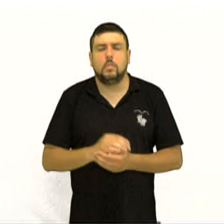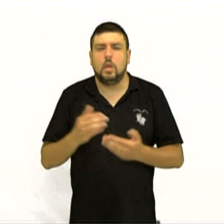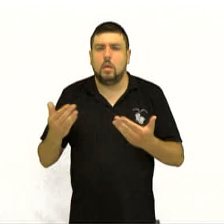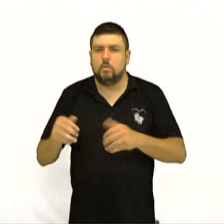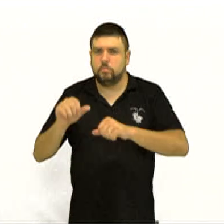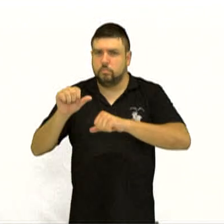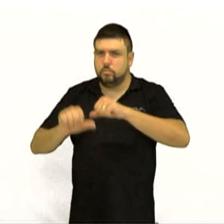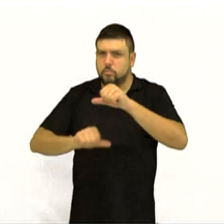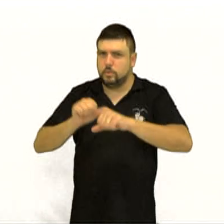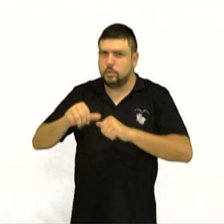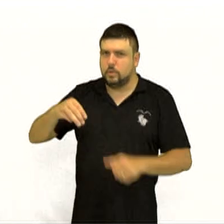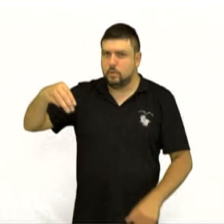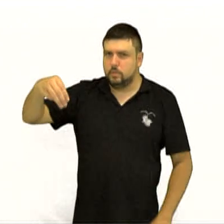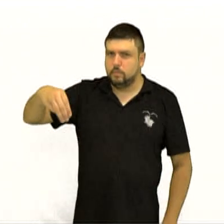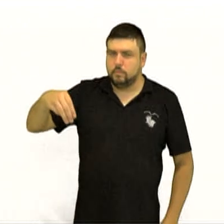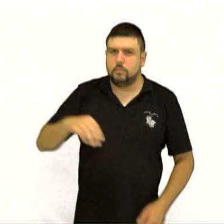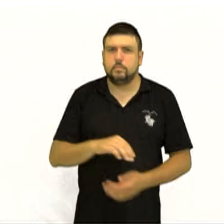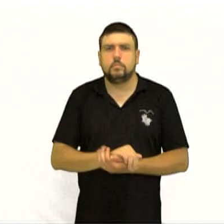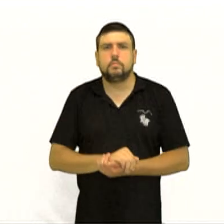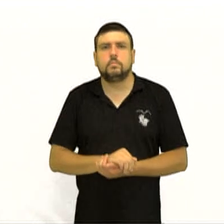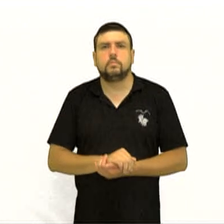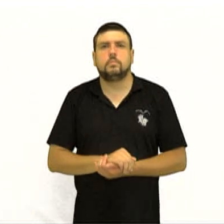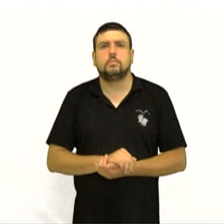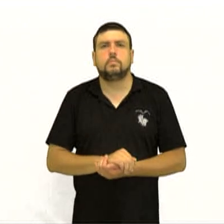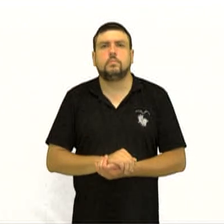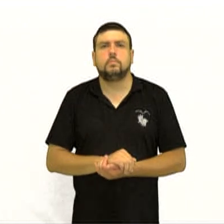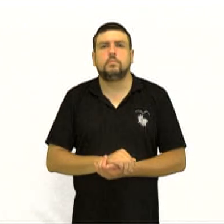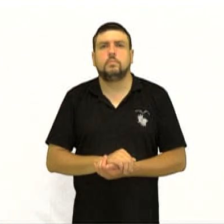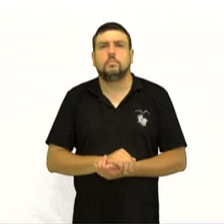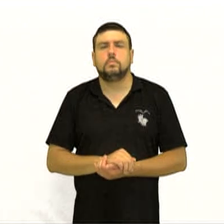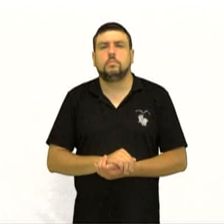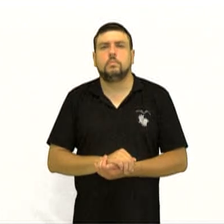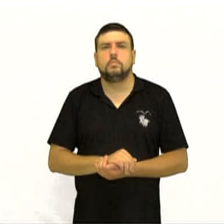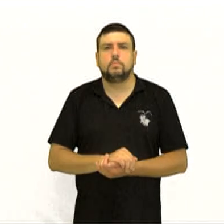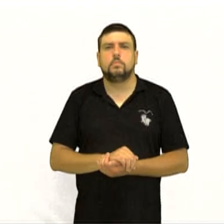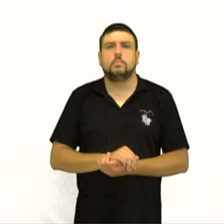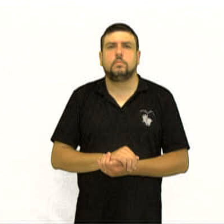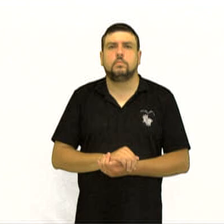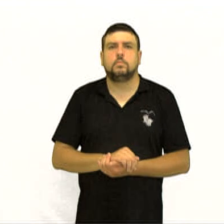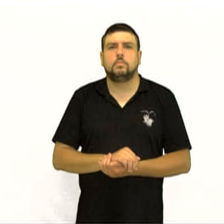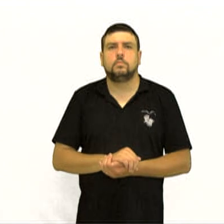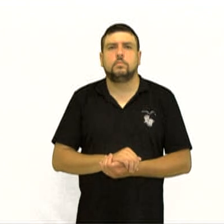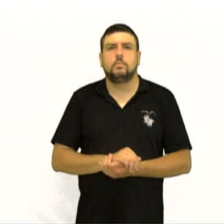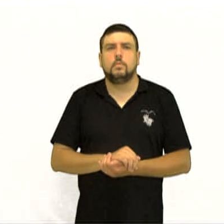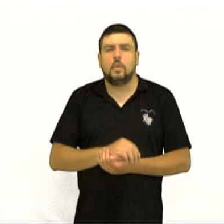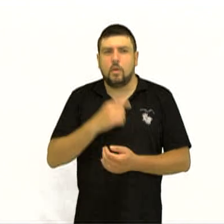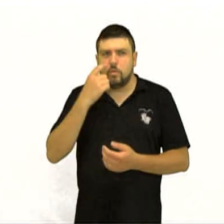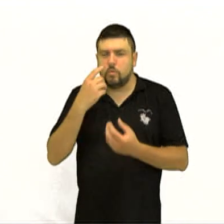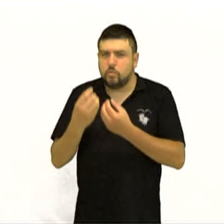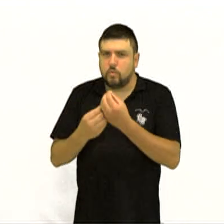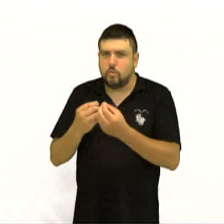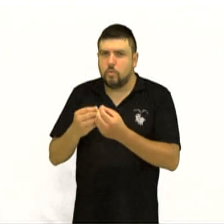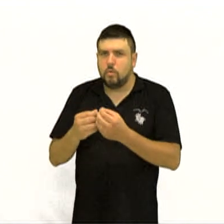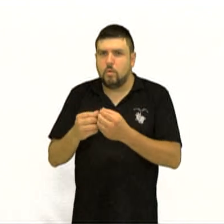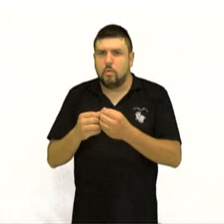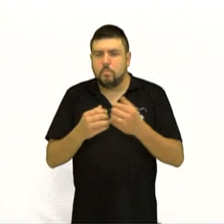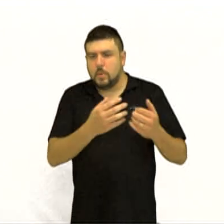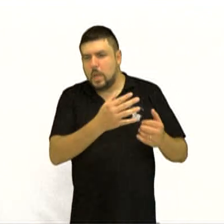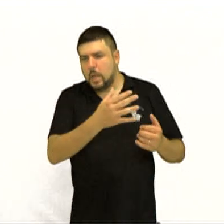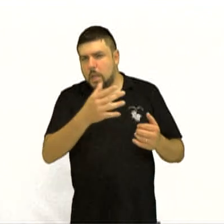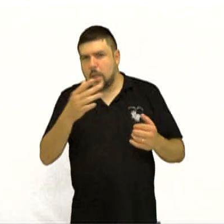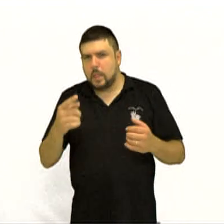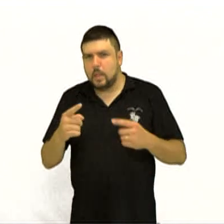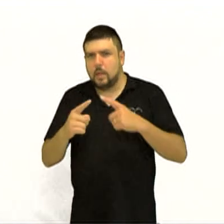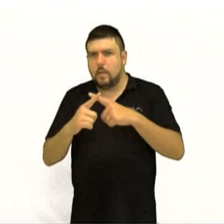metros. Então nós temos esse valor, esse número aqui, 10 ao cubo metros. Vírgula sempre no final do número, tá? Indicando que a vírgula está na casa